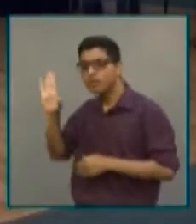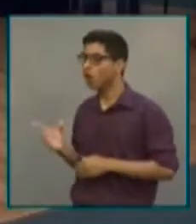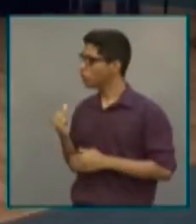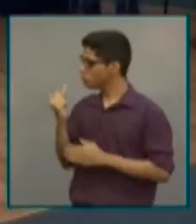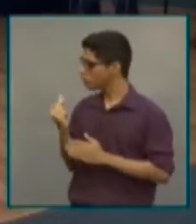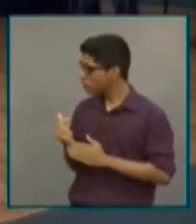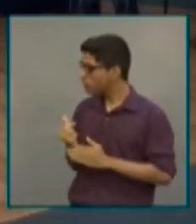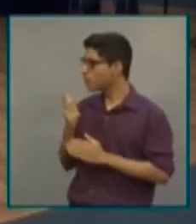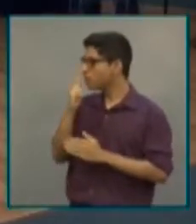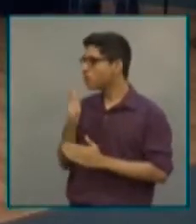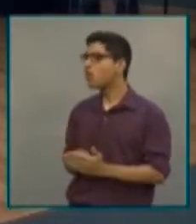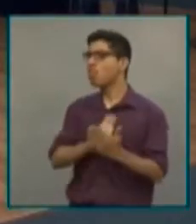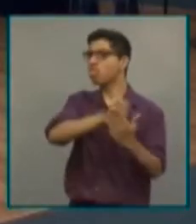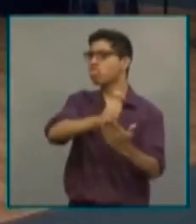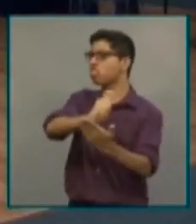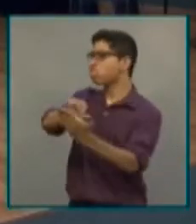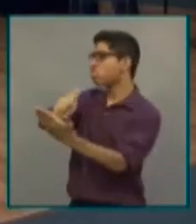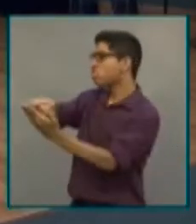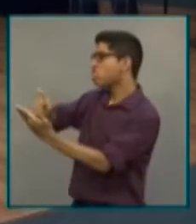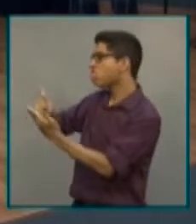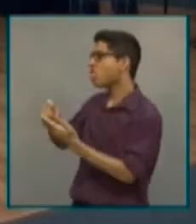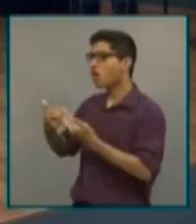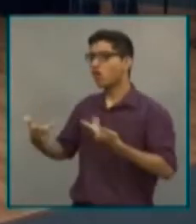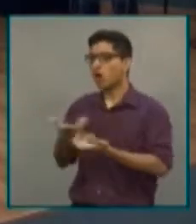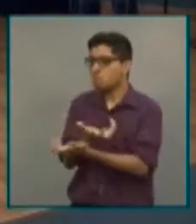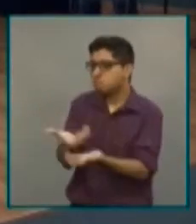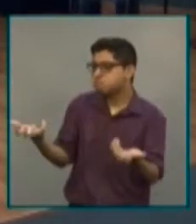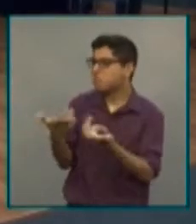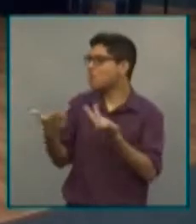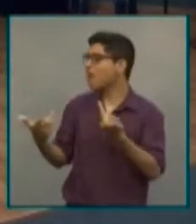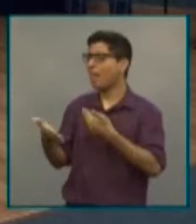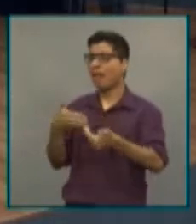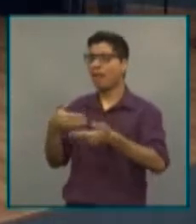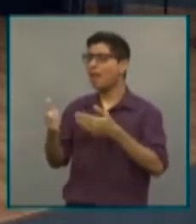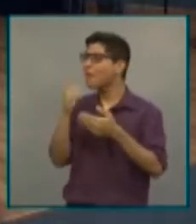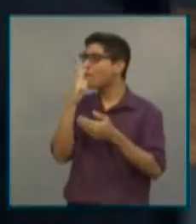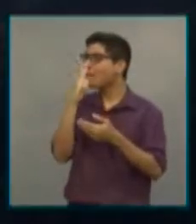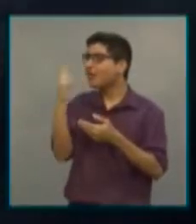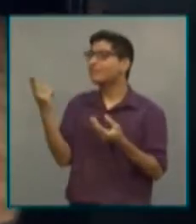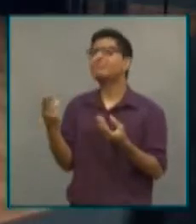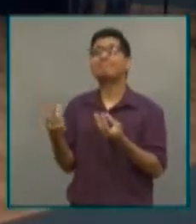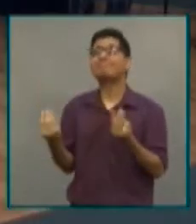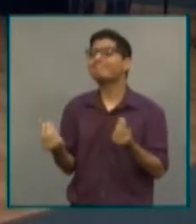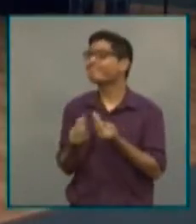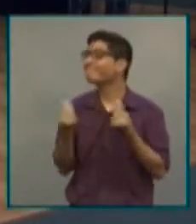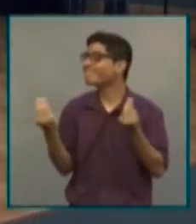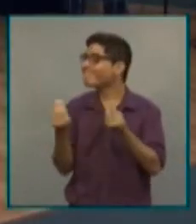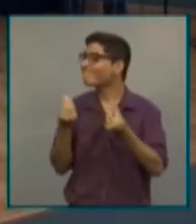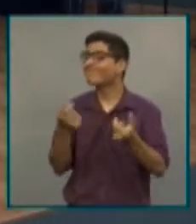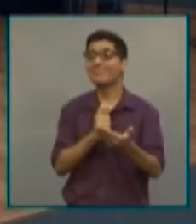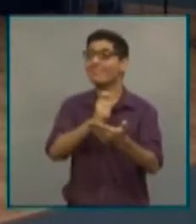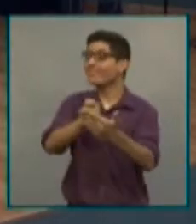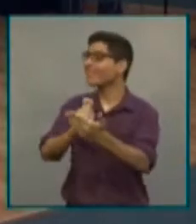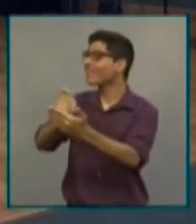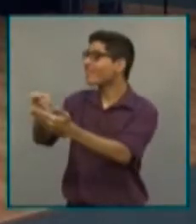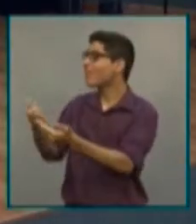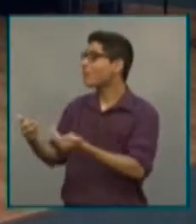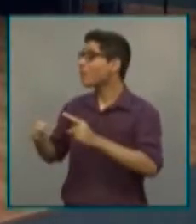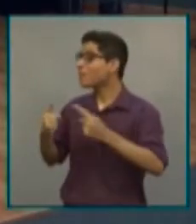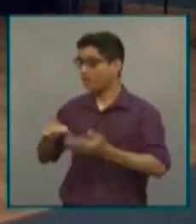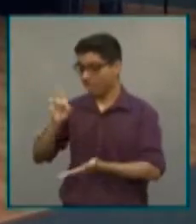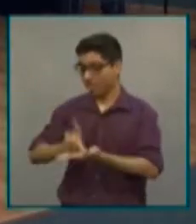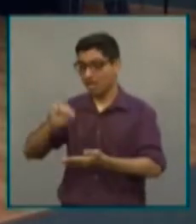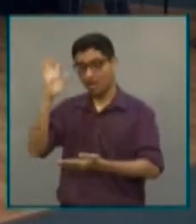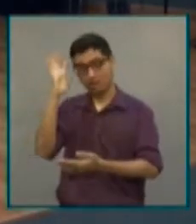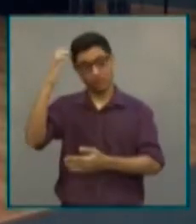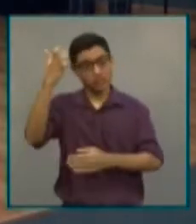advocacia, fazem jardim nos fóruns, gastam de todas as formas, mas não encontram soluções para dar condições de